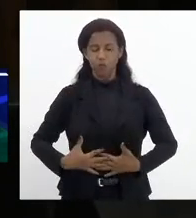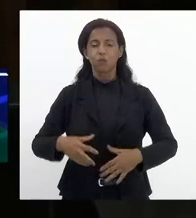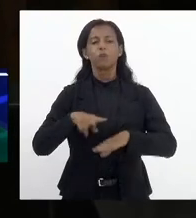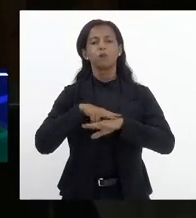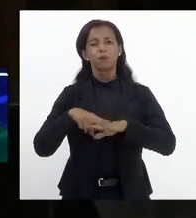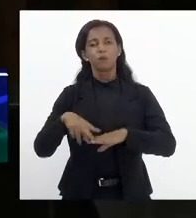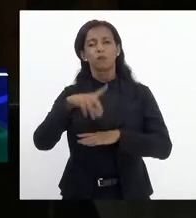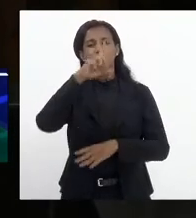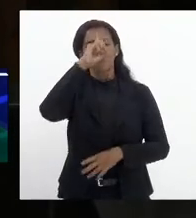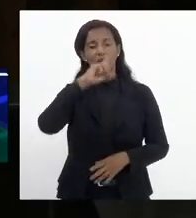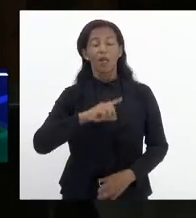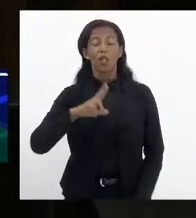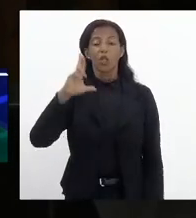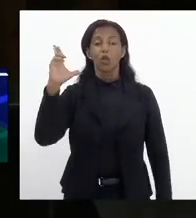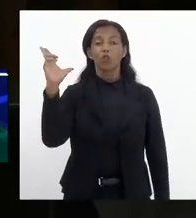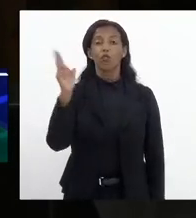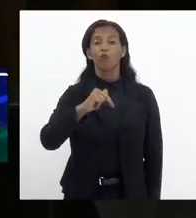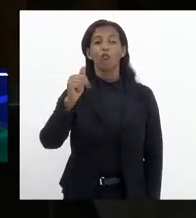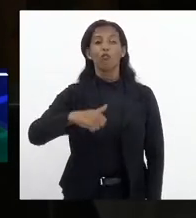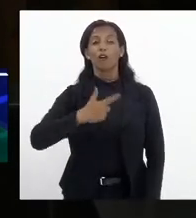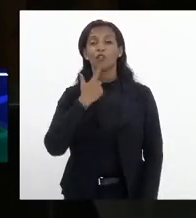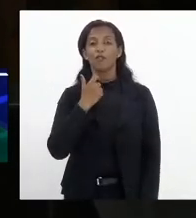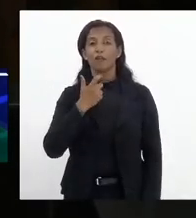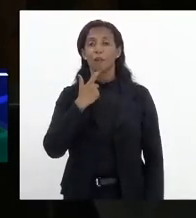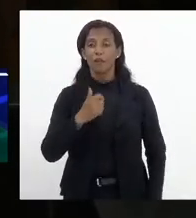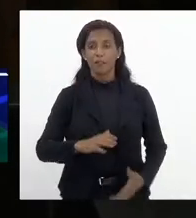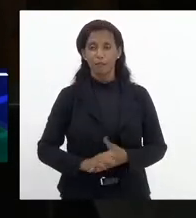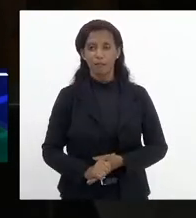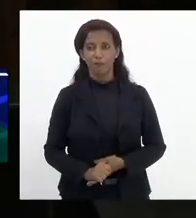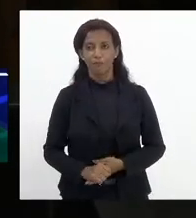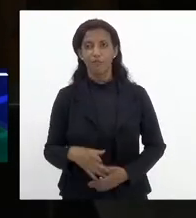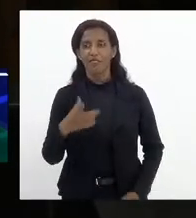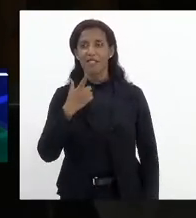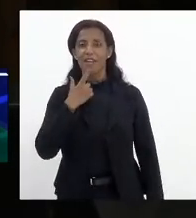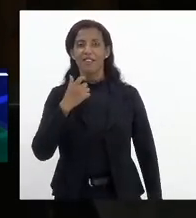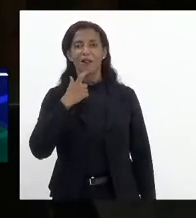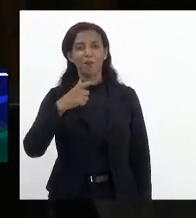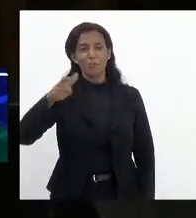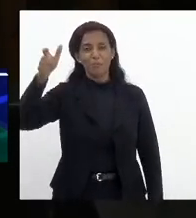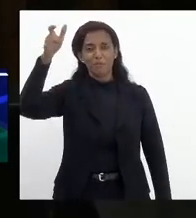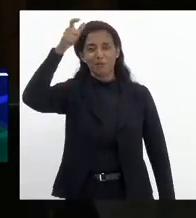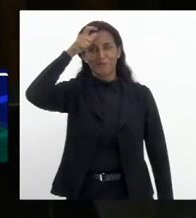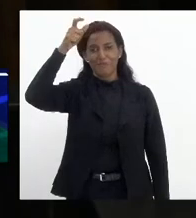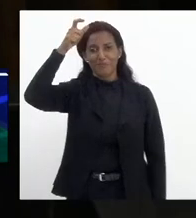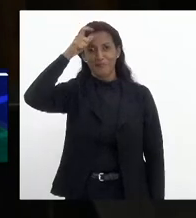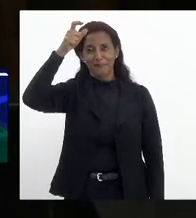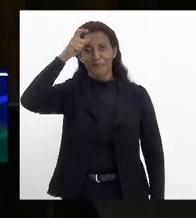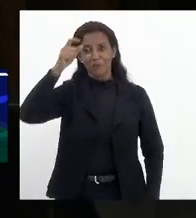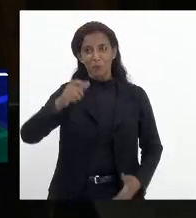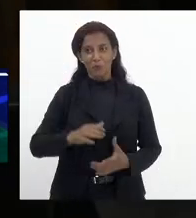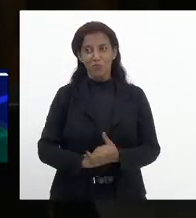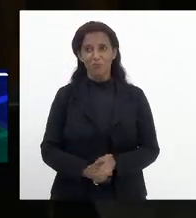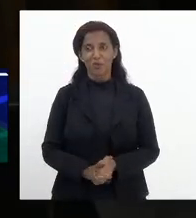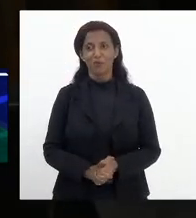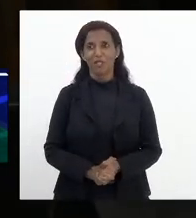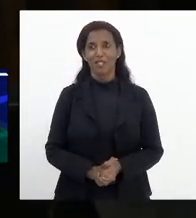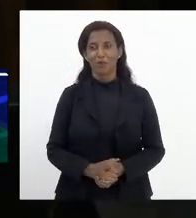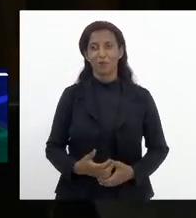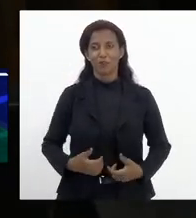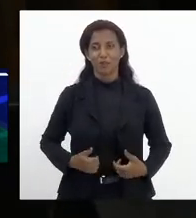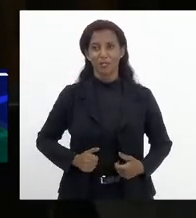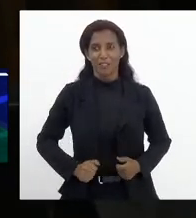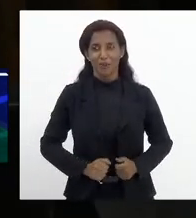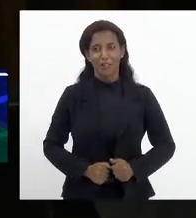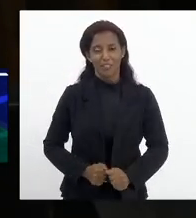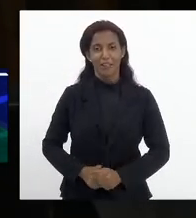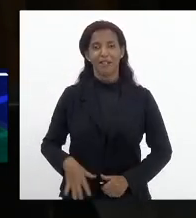verde e amarelo e jamais de vermelho. Aliás, vermelho é a cor do demônio. Então, fica aqui claro que foi uma